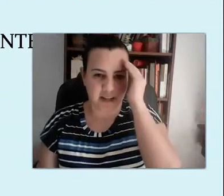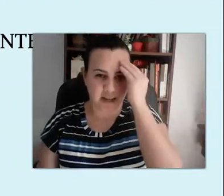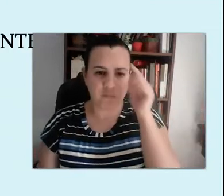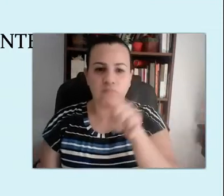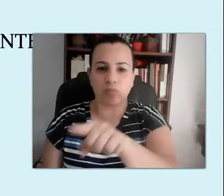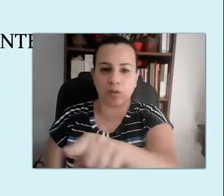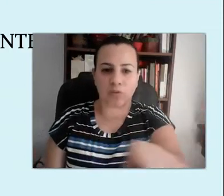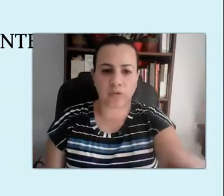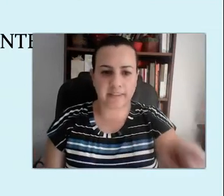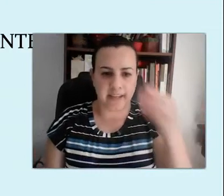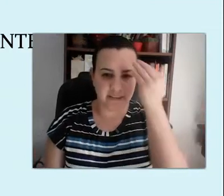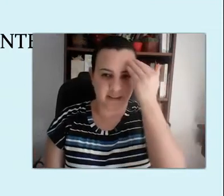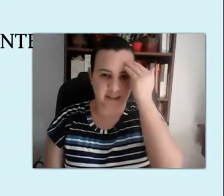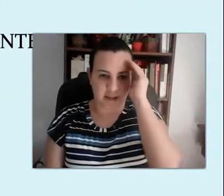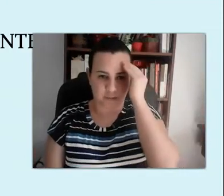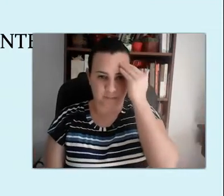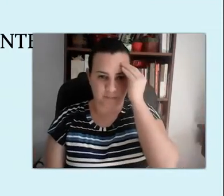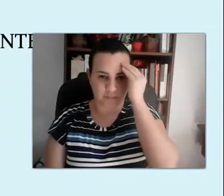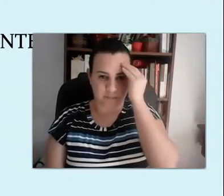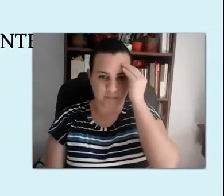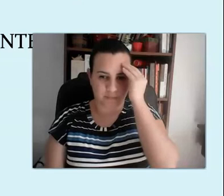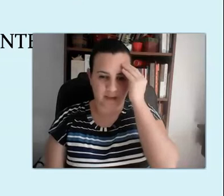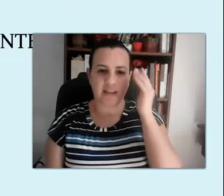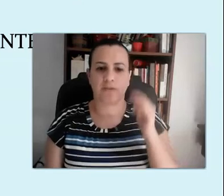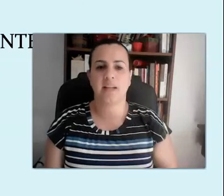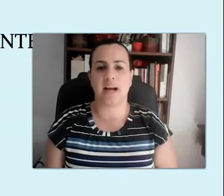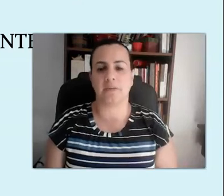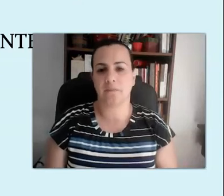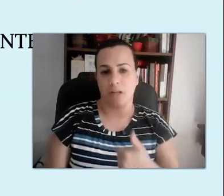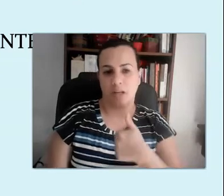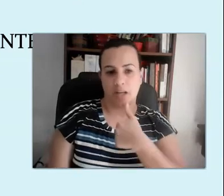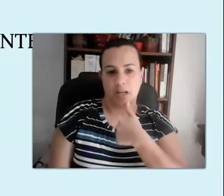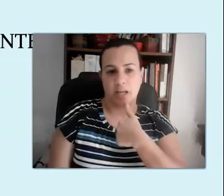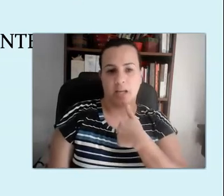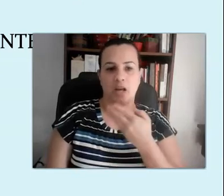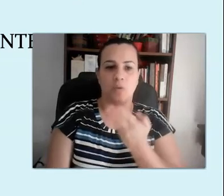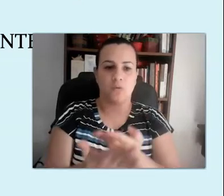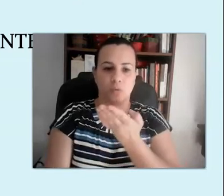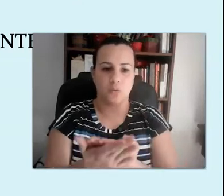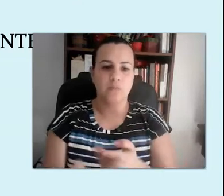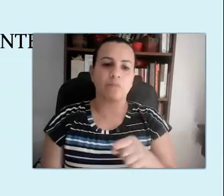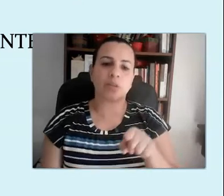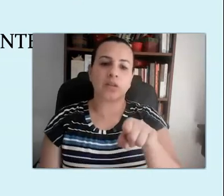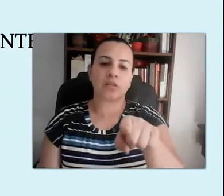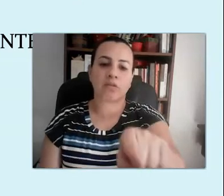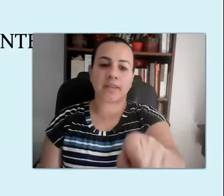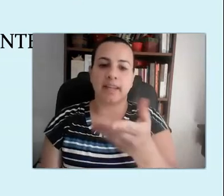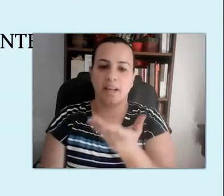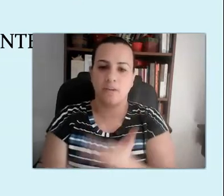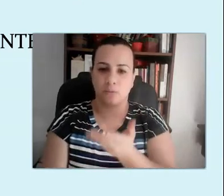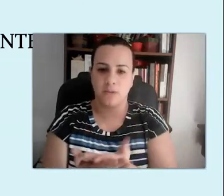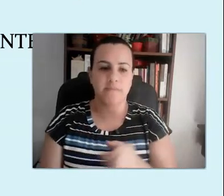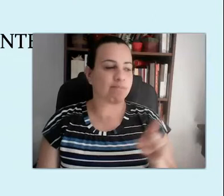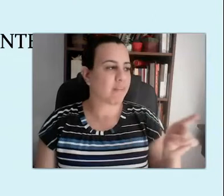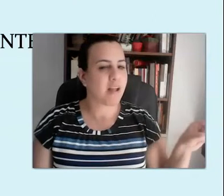eles entenderam, vocês entenderam. Estudar. Eu estudo,